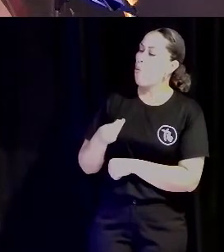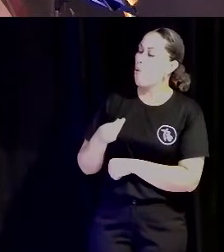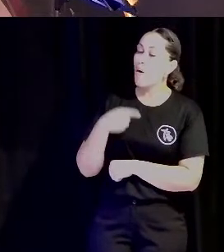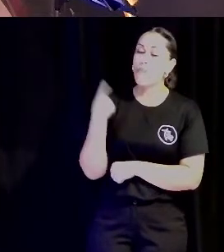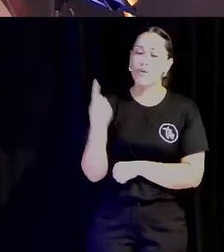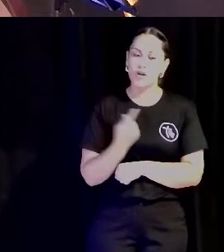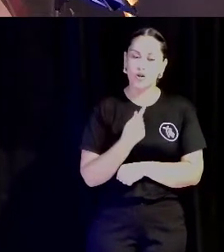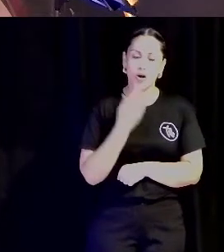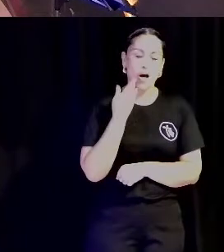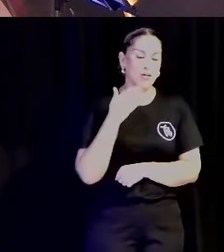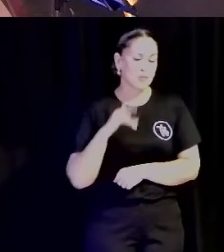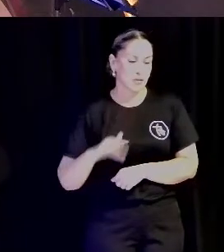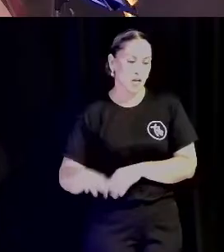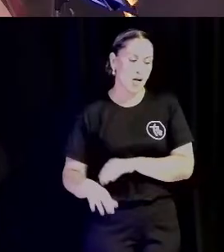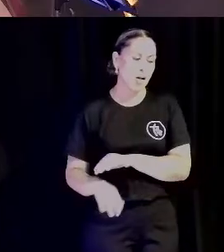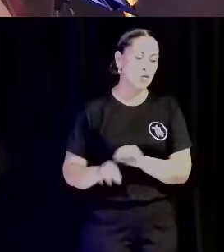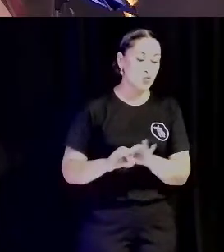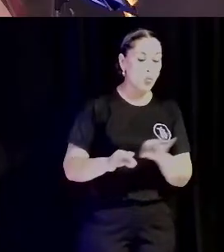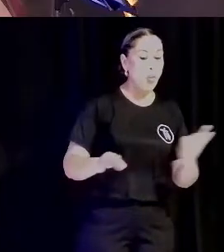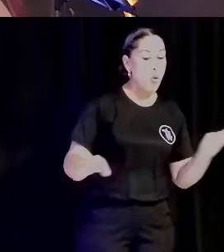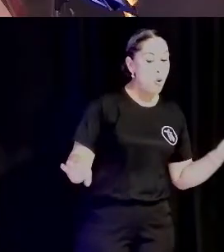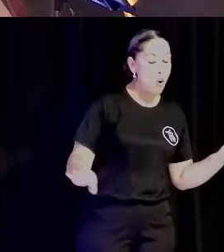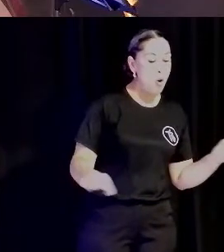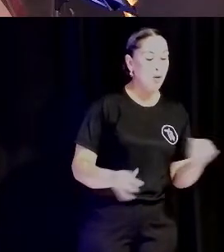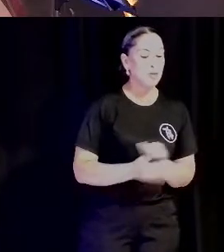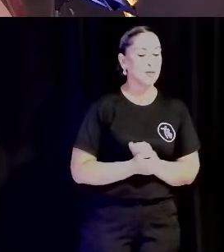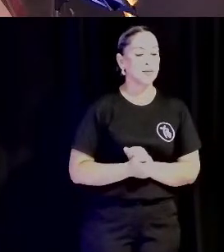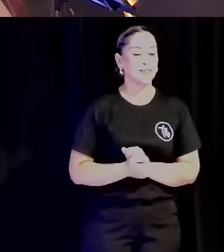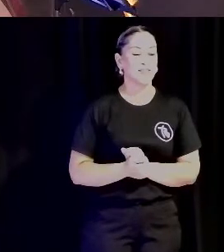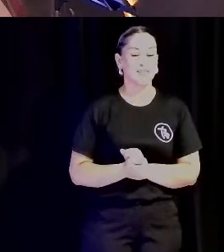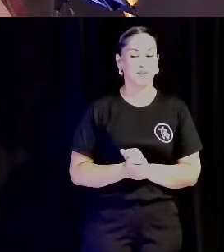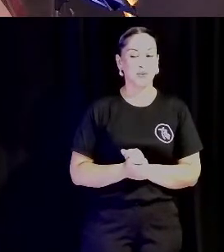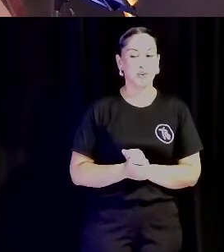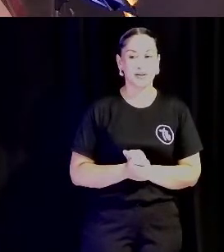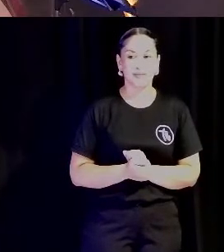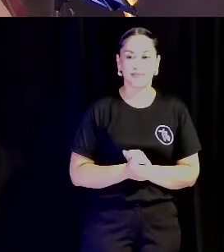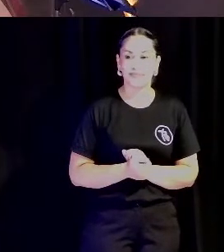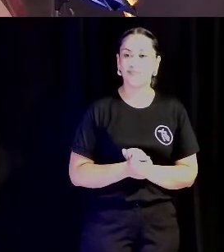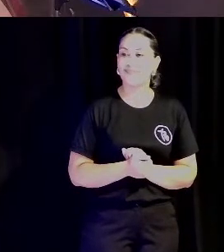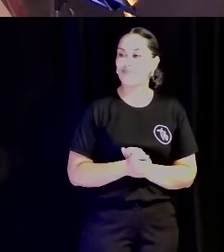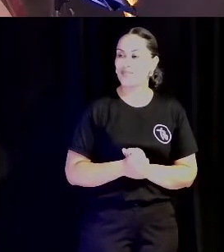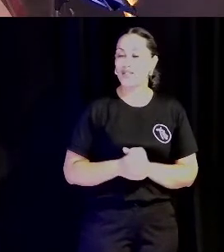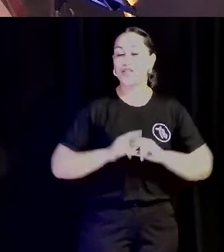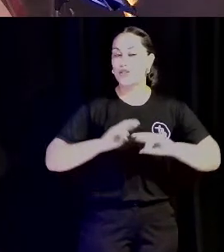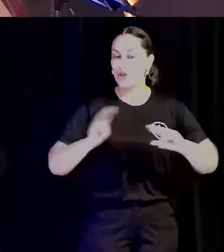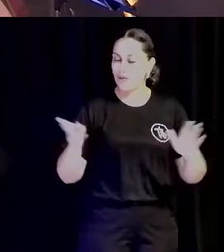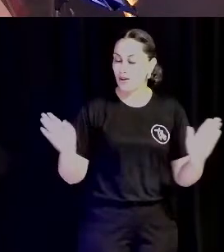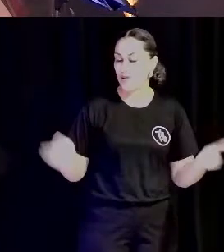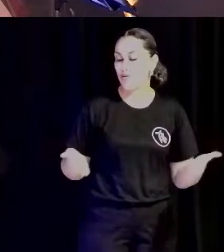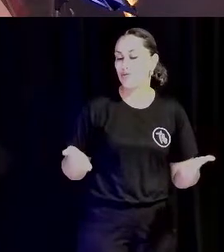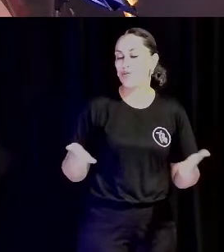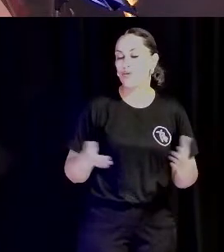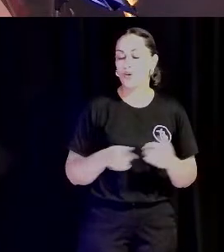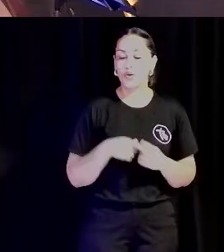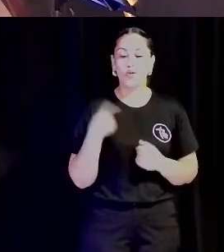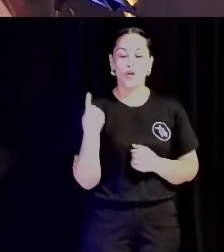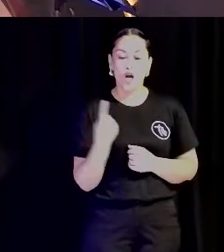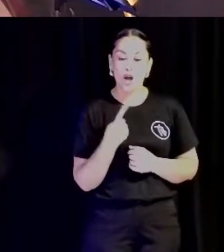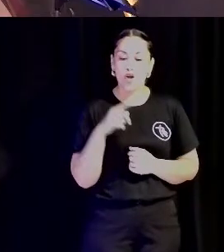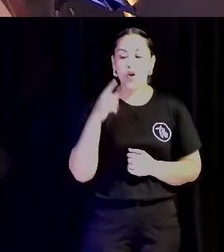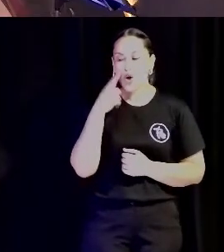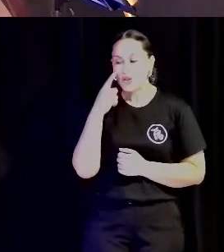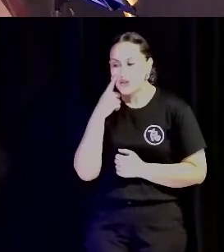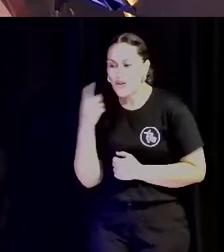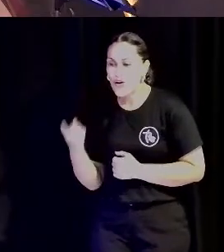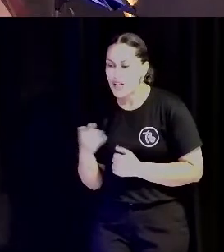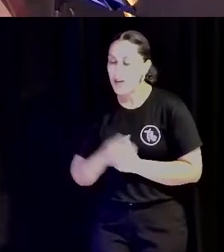não entravam muito nas conversas dos adultos, bem diferente dos dias atuais, mas a gente ficava ali, e meu pai